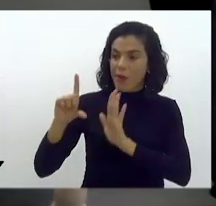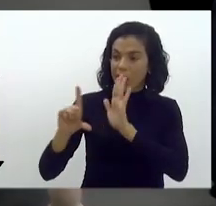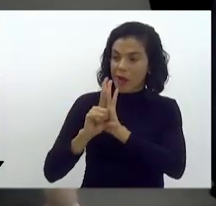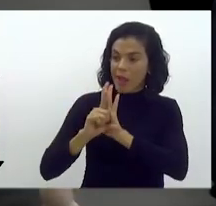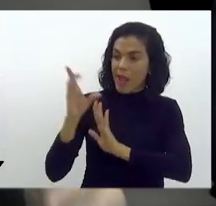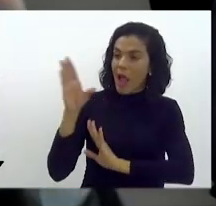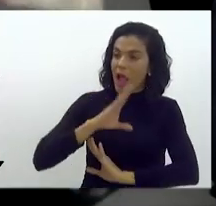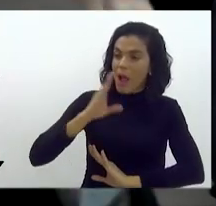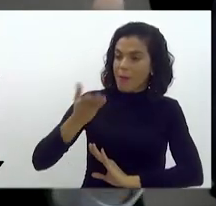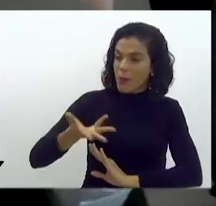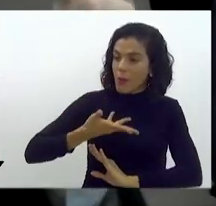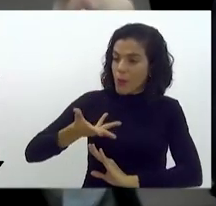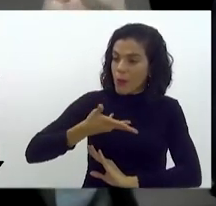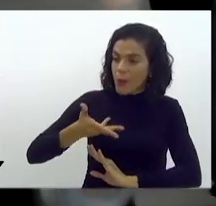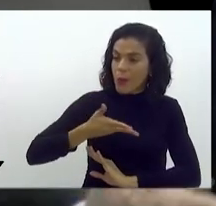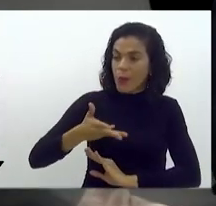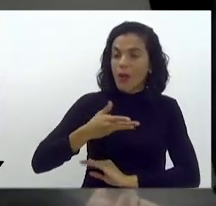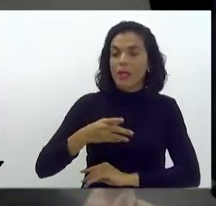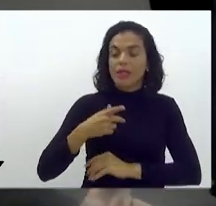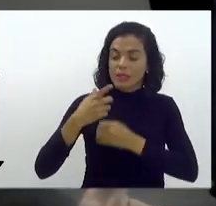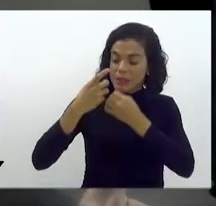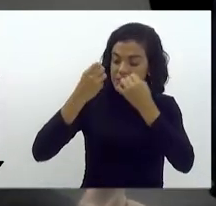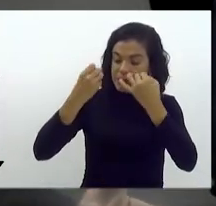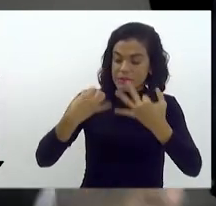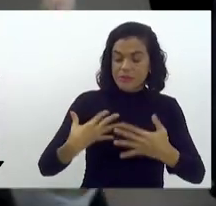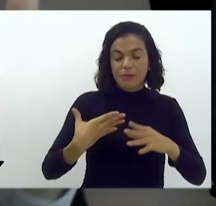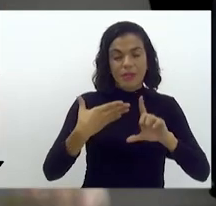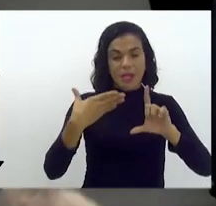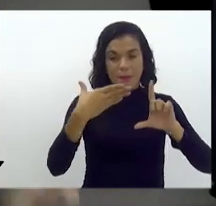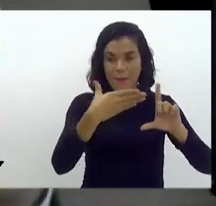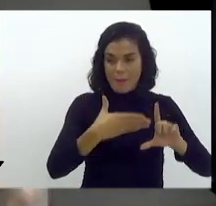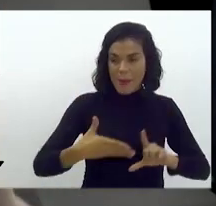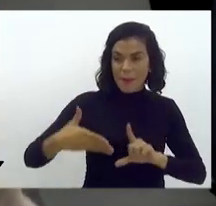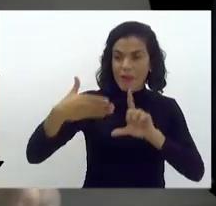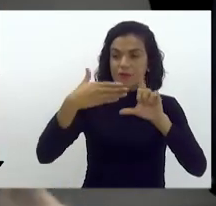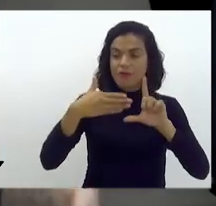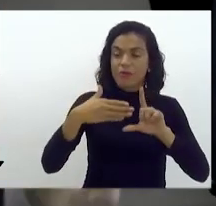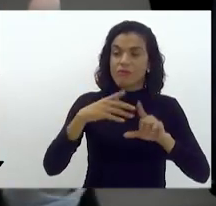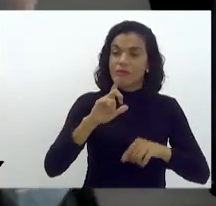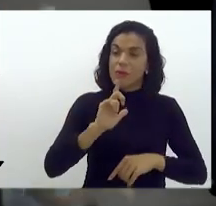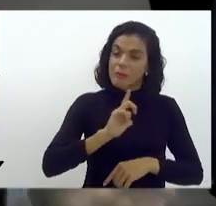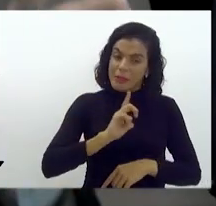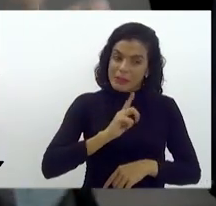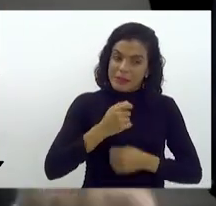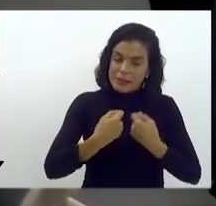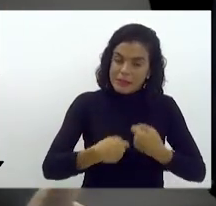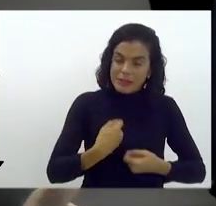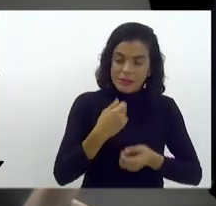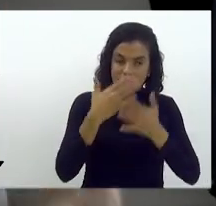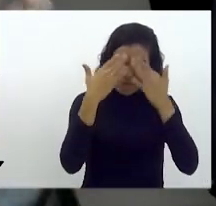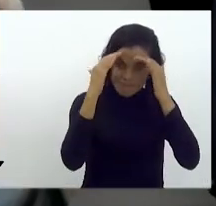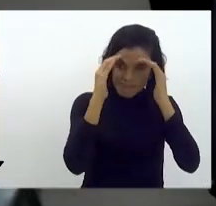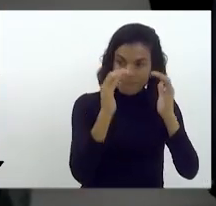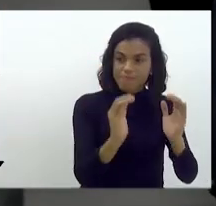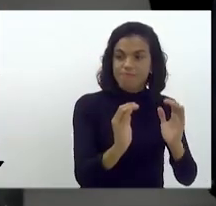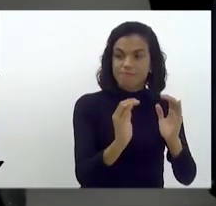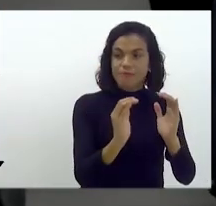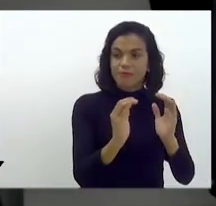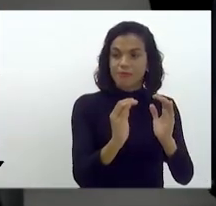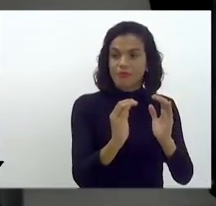e explicar para essas plataformas que elas têm que entender tem que tem que atender